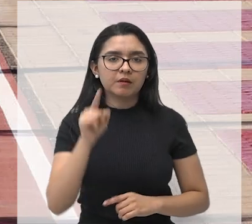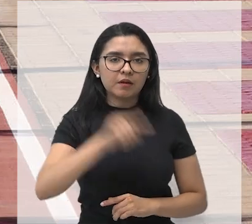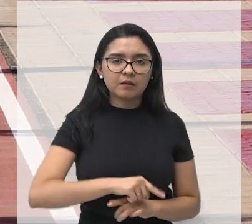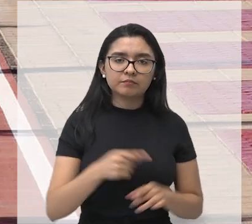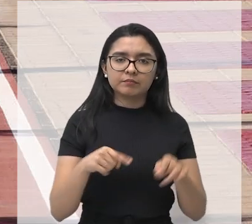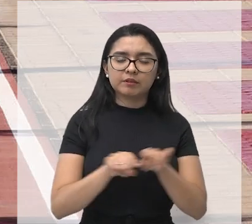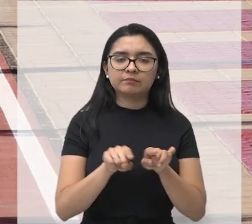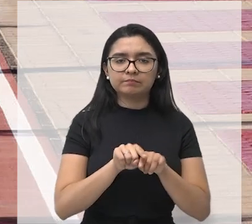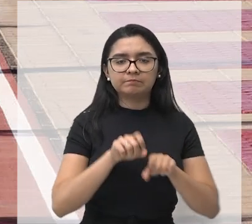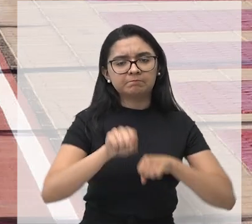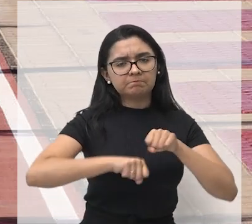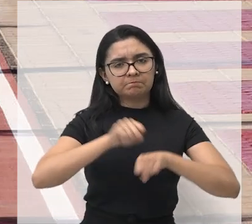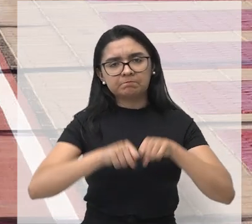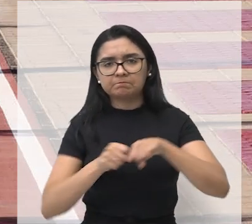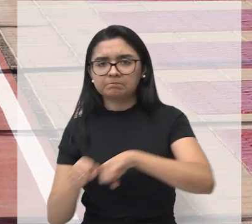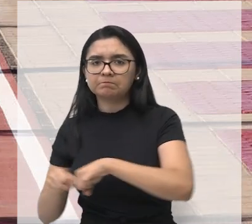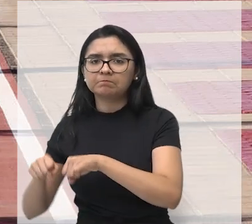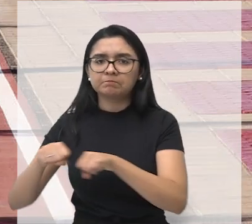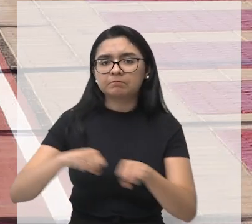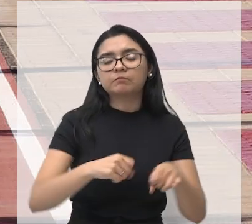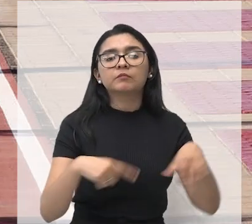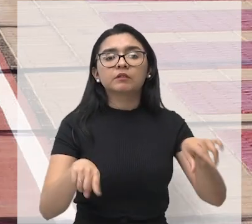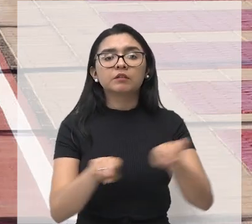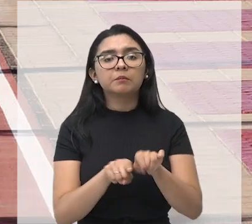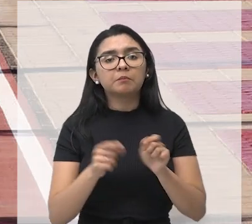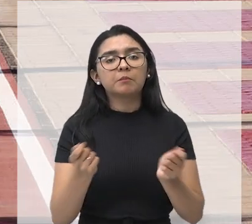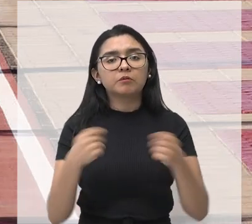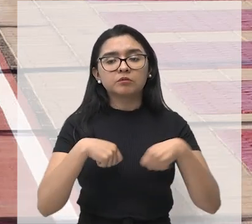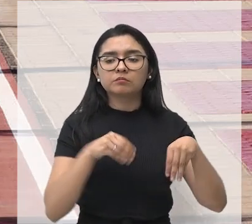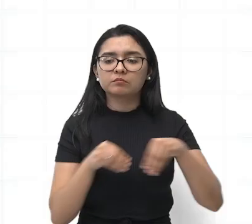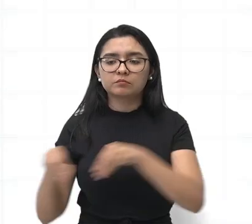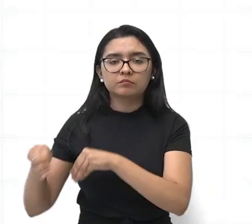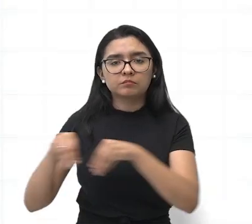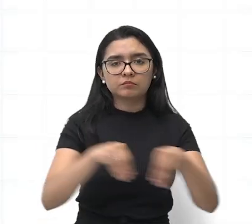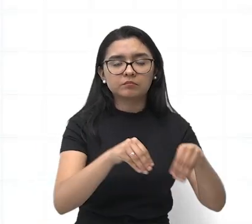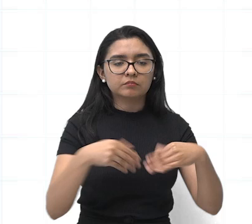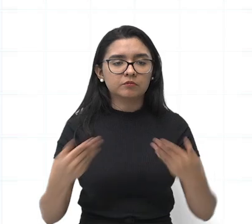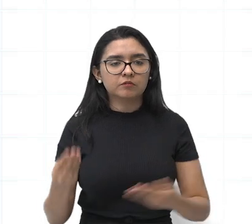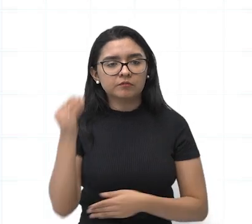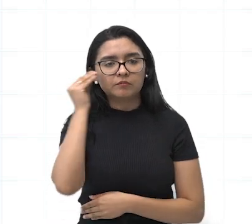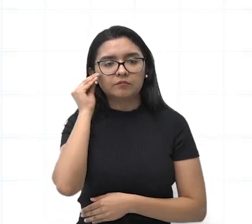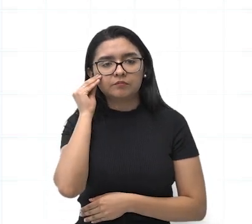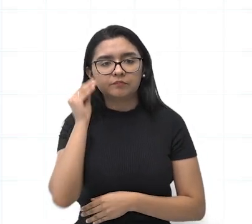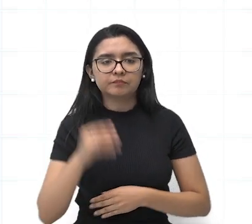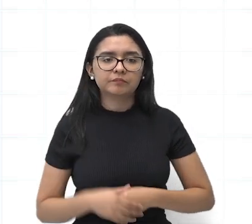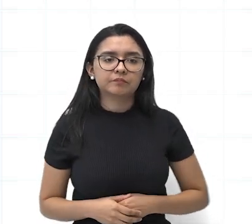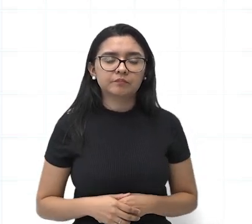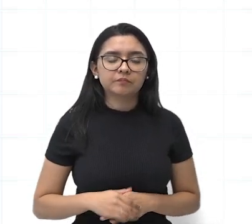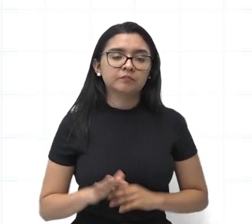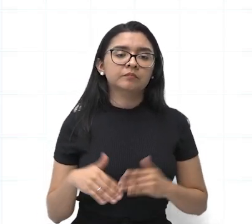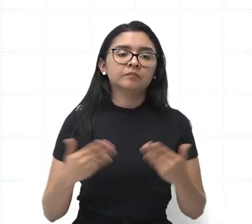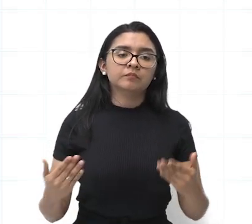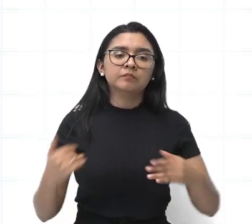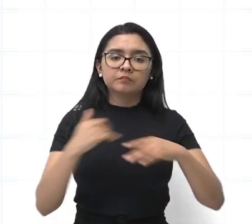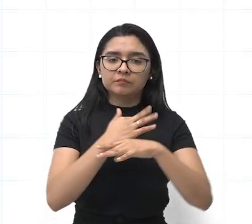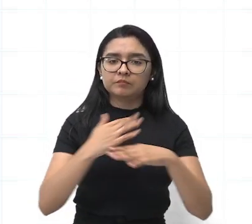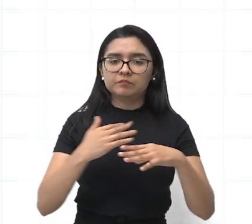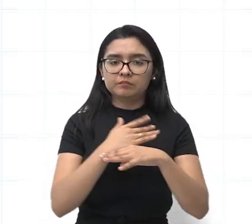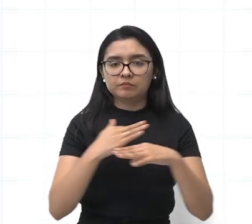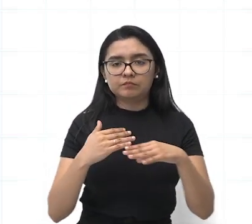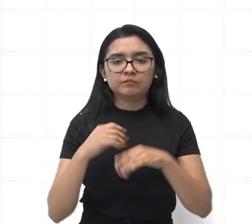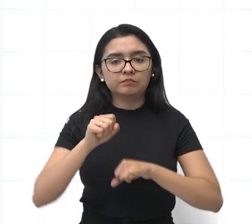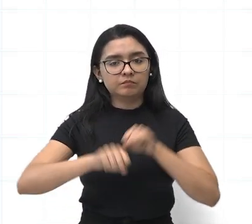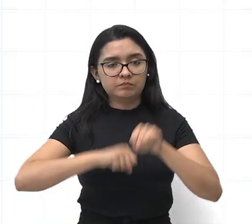de transporte, facilitando a nossa mobilidade. Vamos ver um pouquinho? Então, olha só, nos centros urbanos,